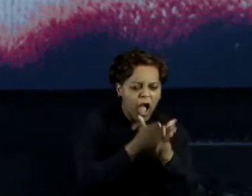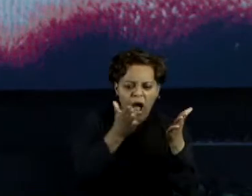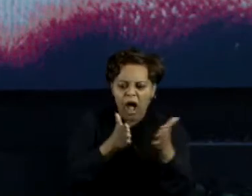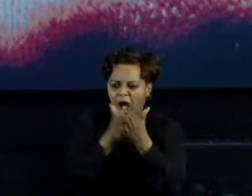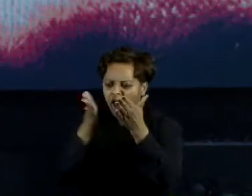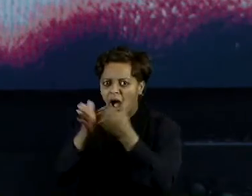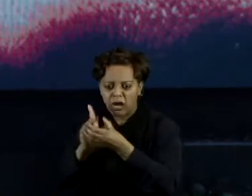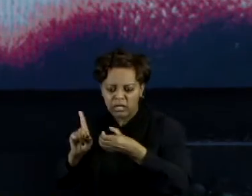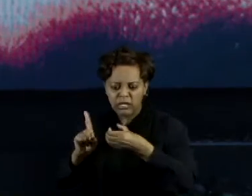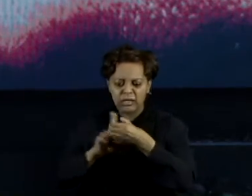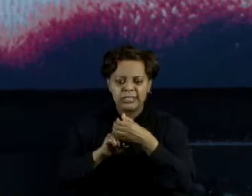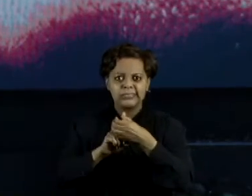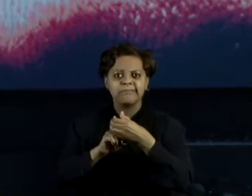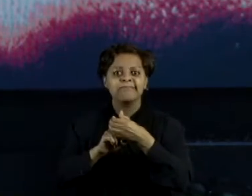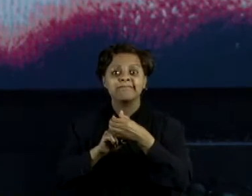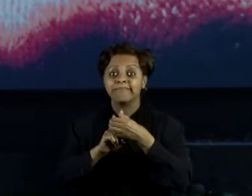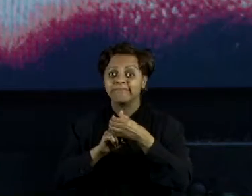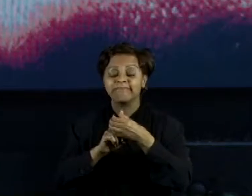Então, meu querido,